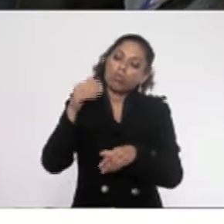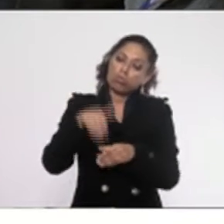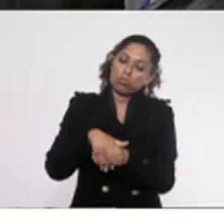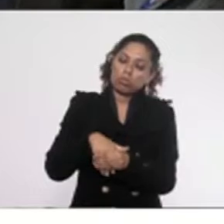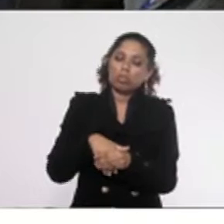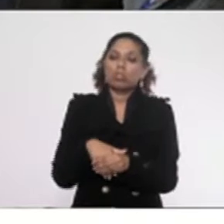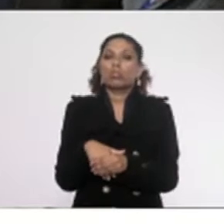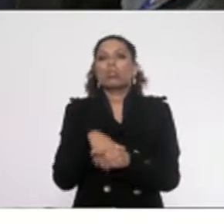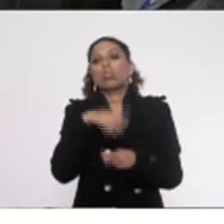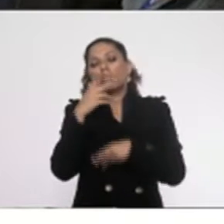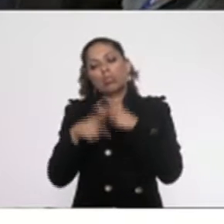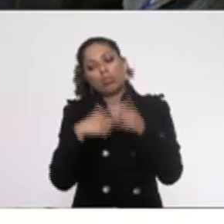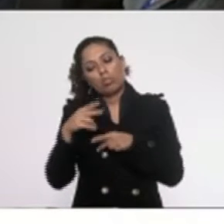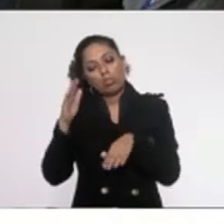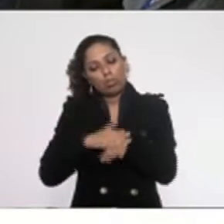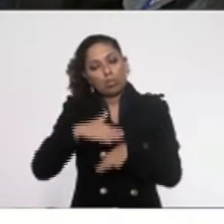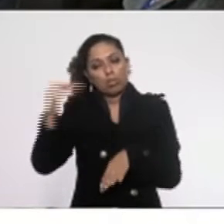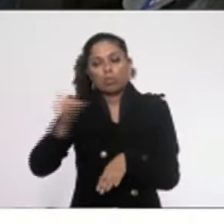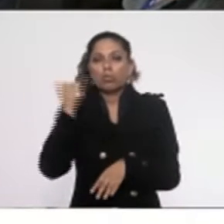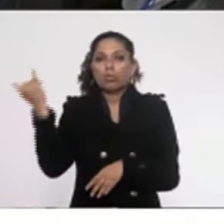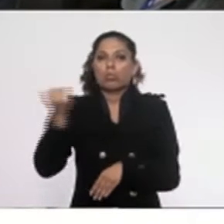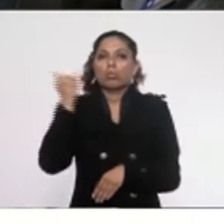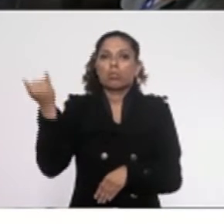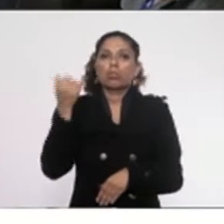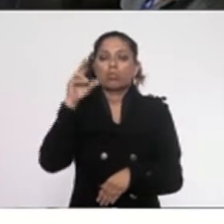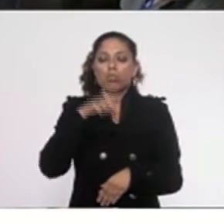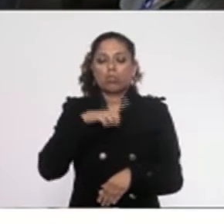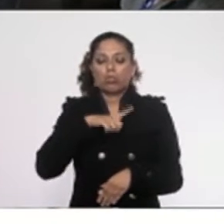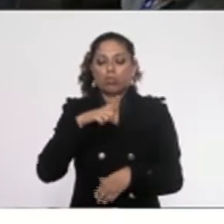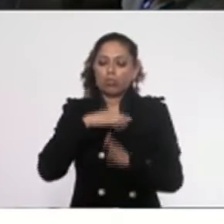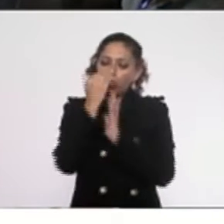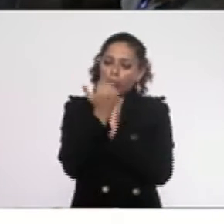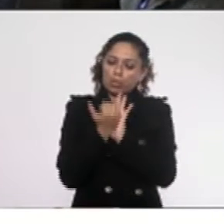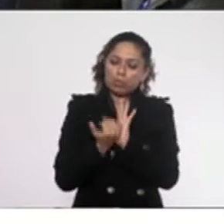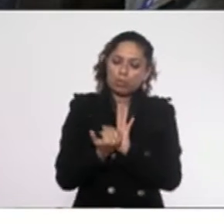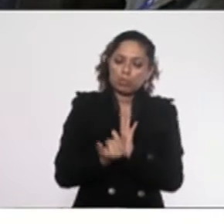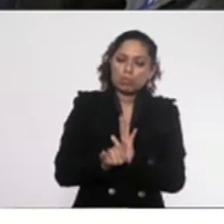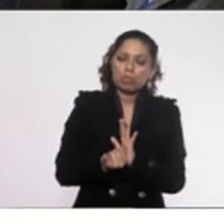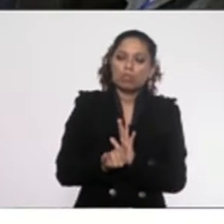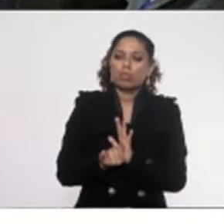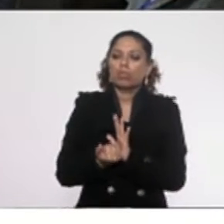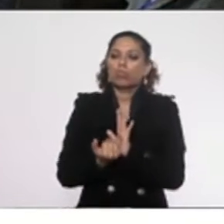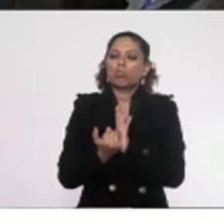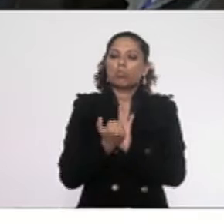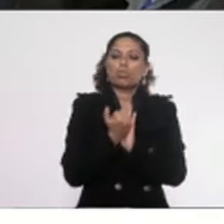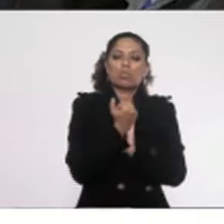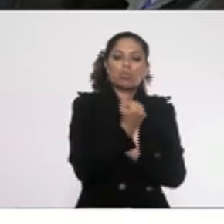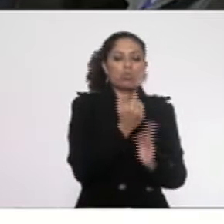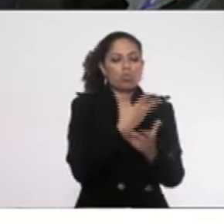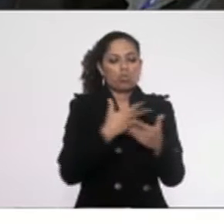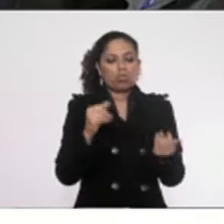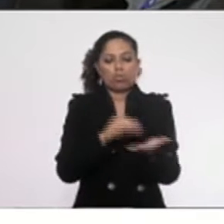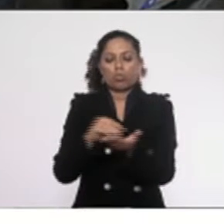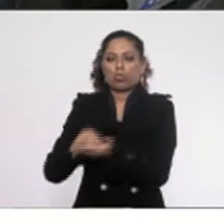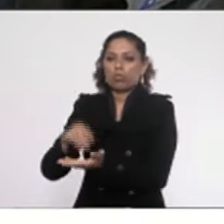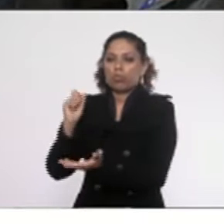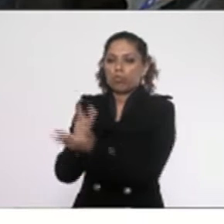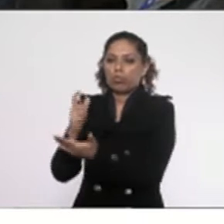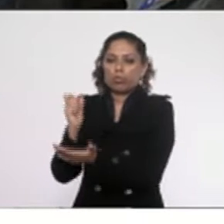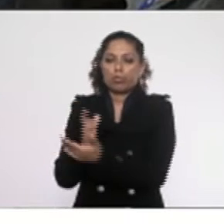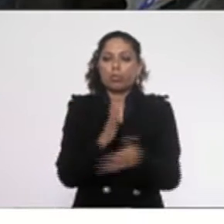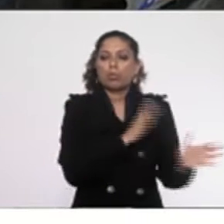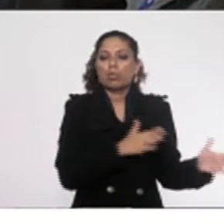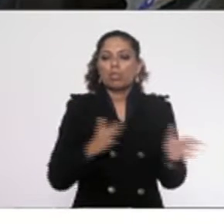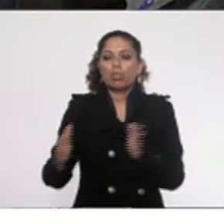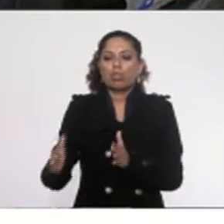é uma questão importantíssima a gente ter alguma programação sobre os crescentes restos a pagar. Só Perfeito. questão de ordem que eu